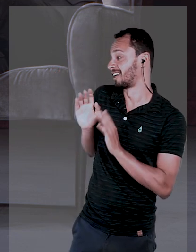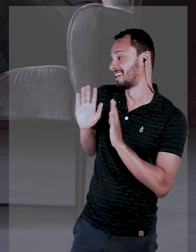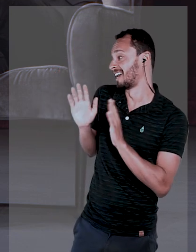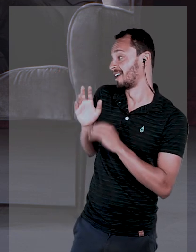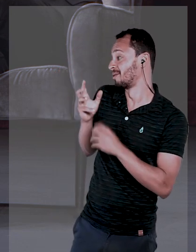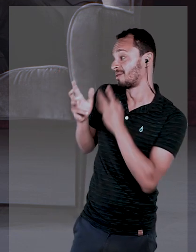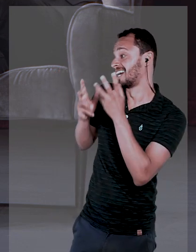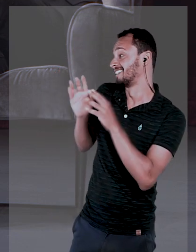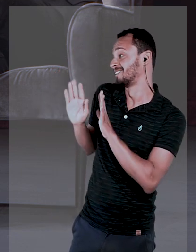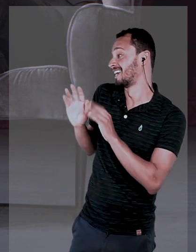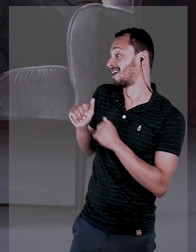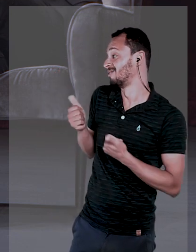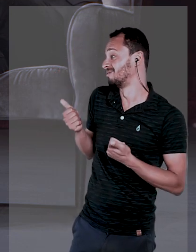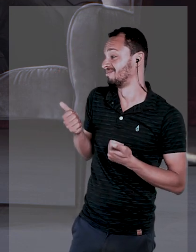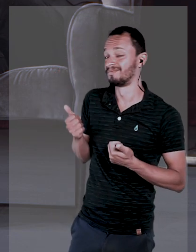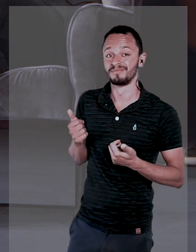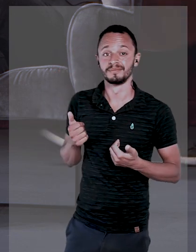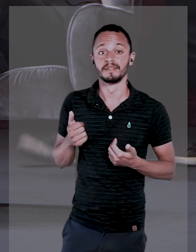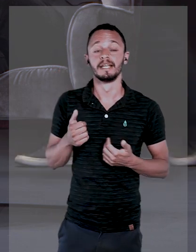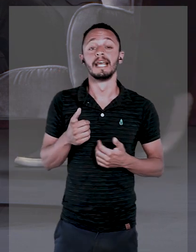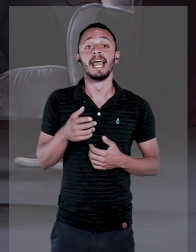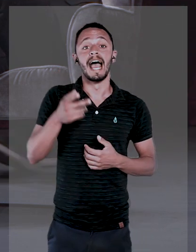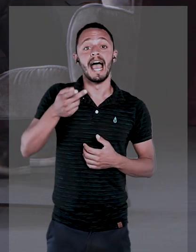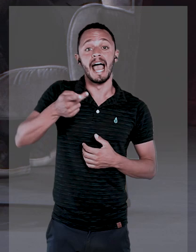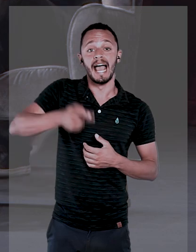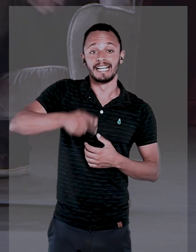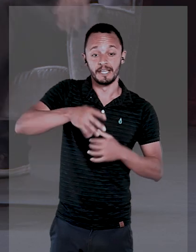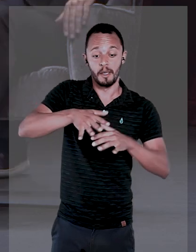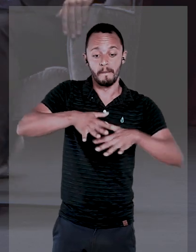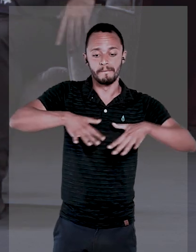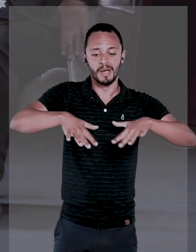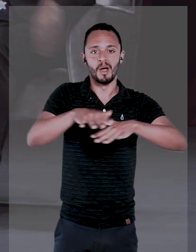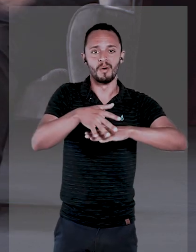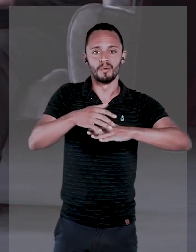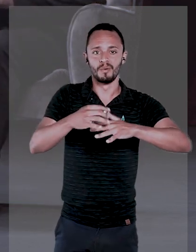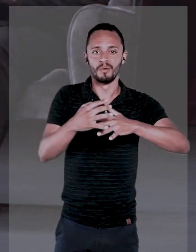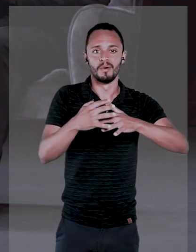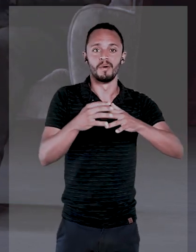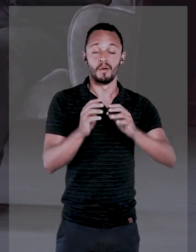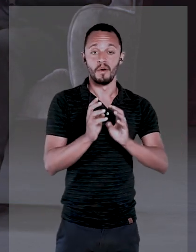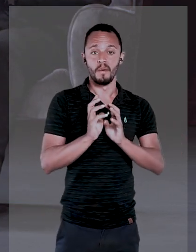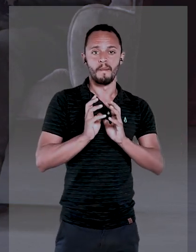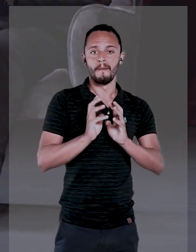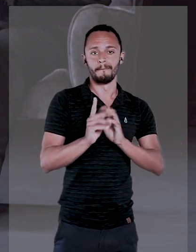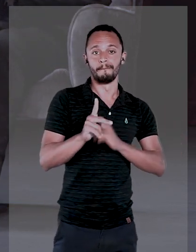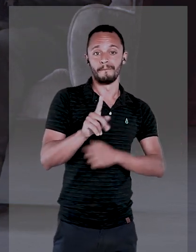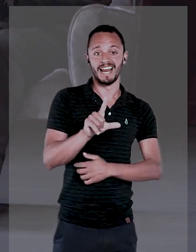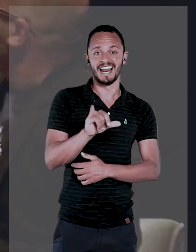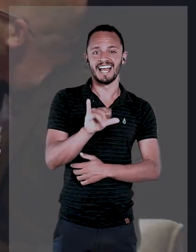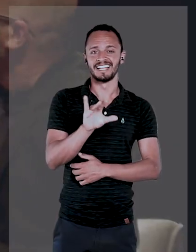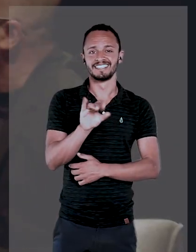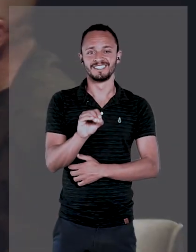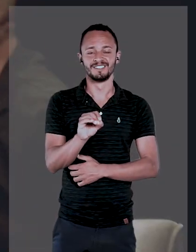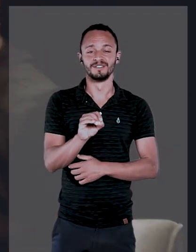Este palco do Palácio das Artes Não canto mais nada. presenciou,